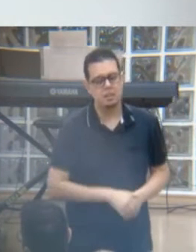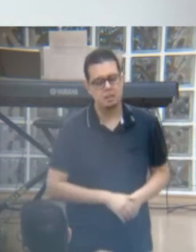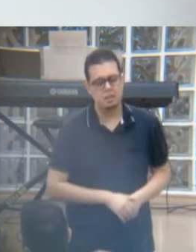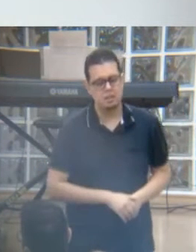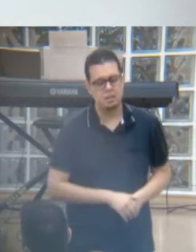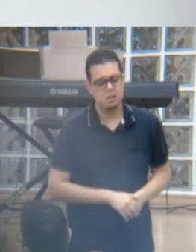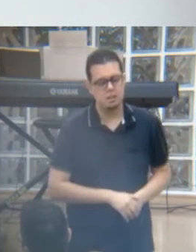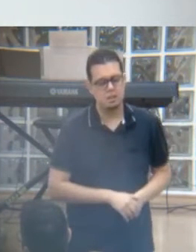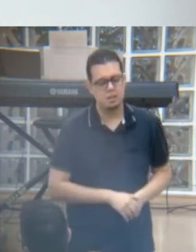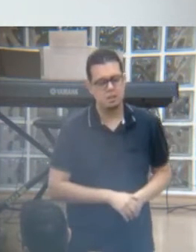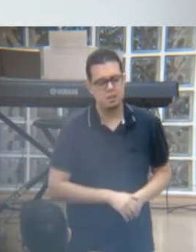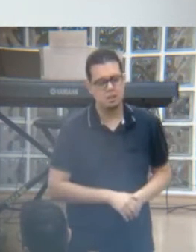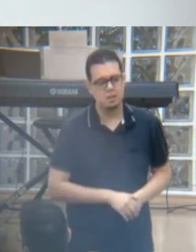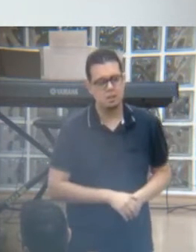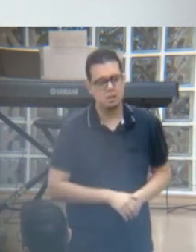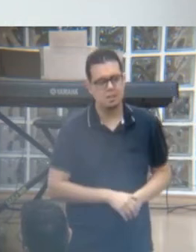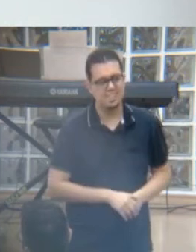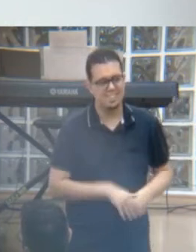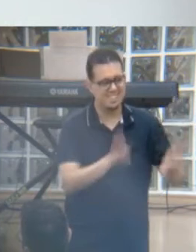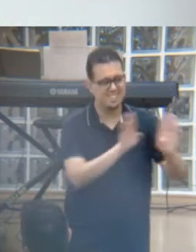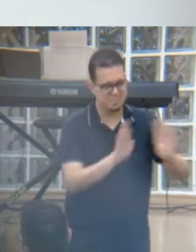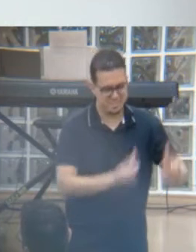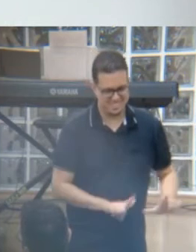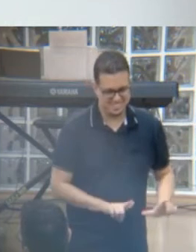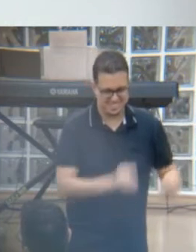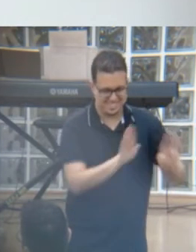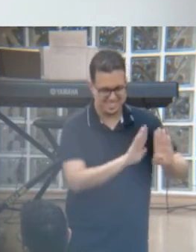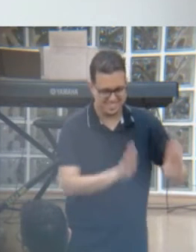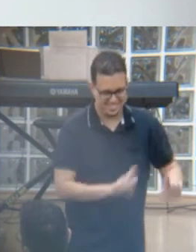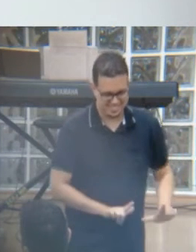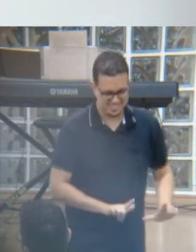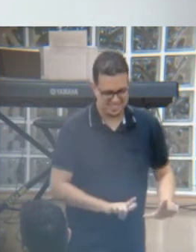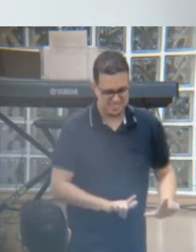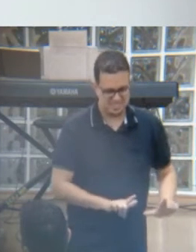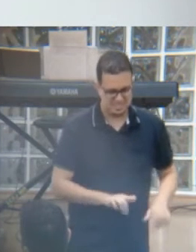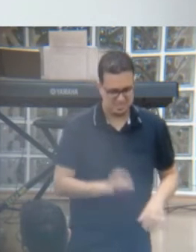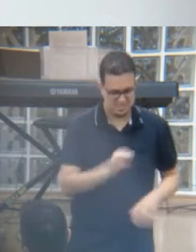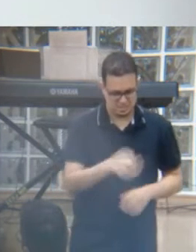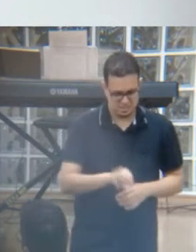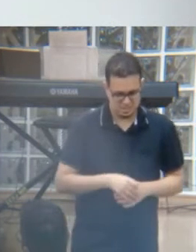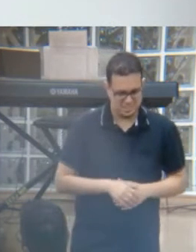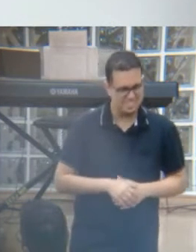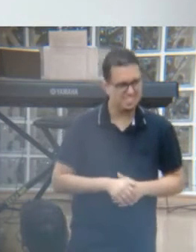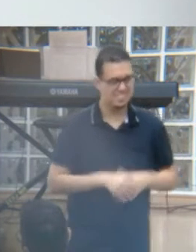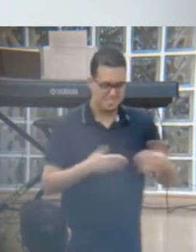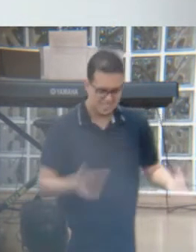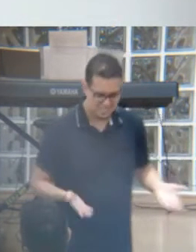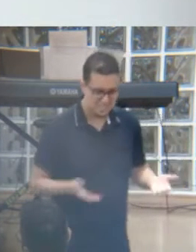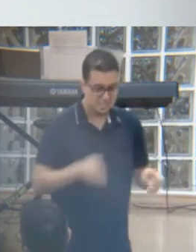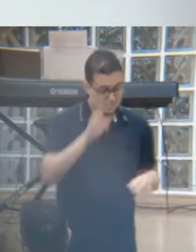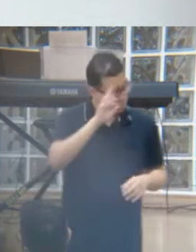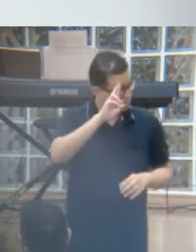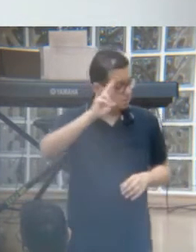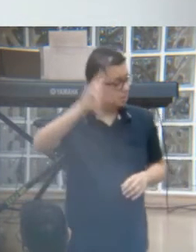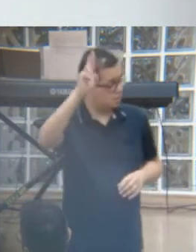Elias se apresenta dizendo assim: tão certo como vive o Senhor, verdadeiro, né? O Deus